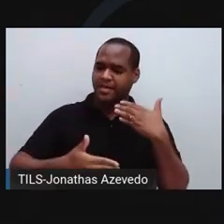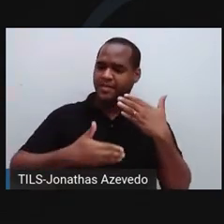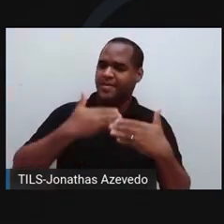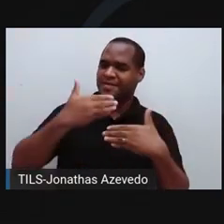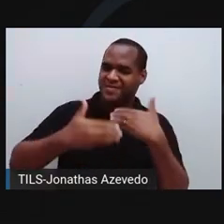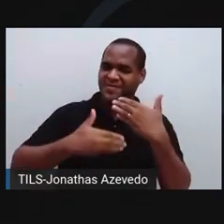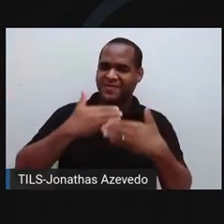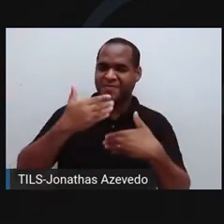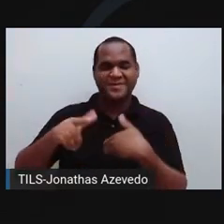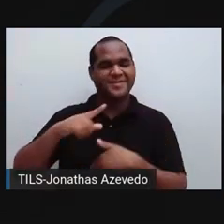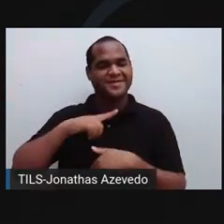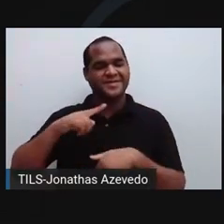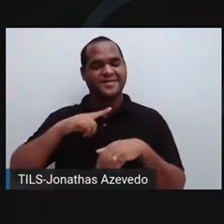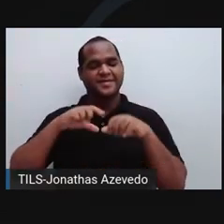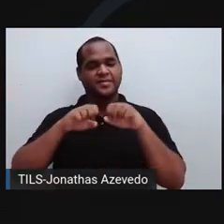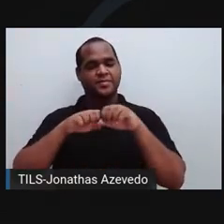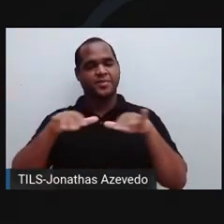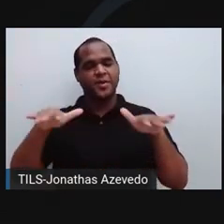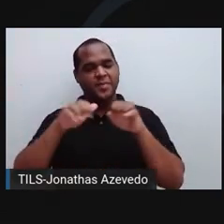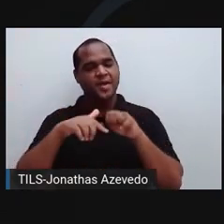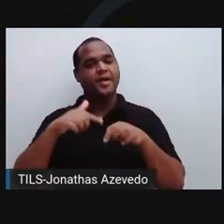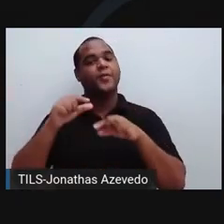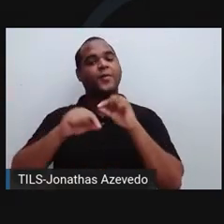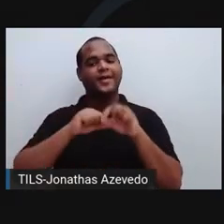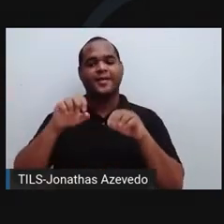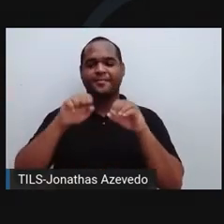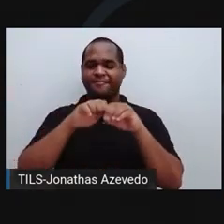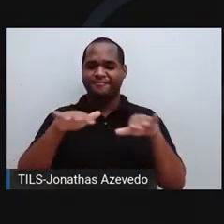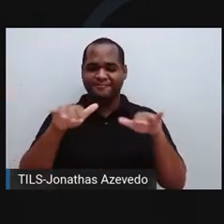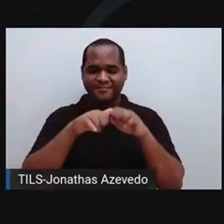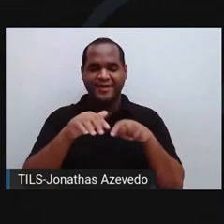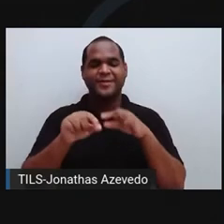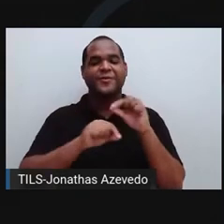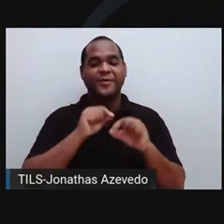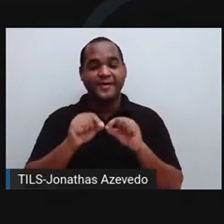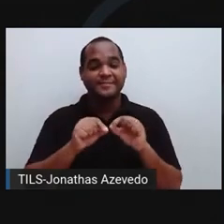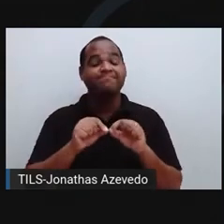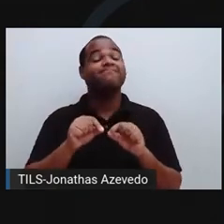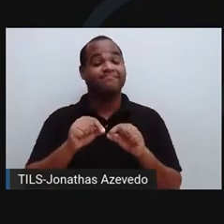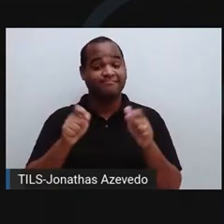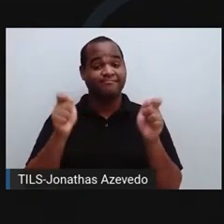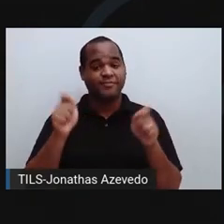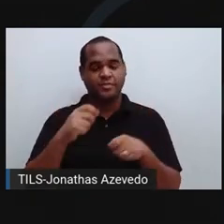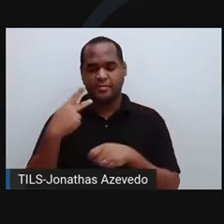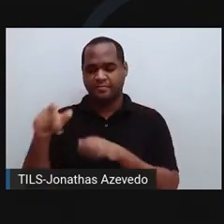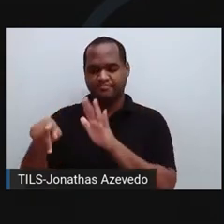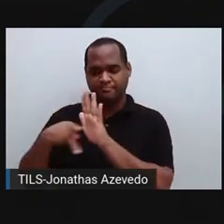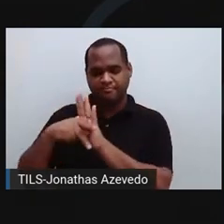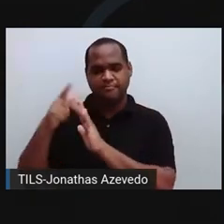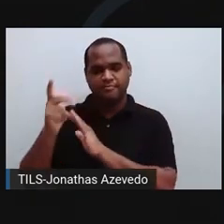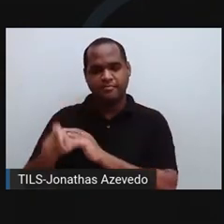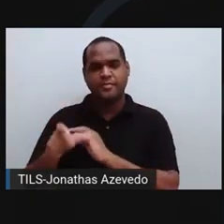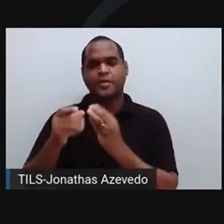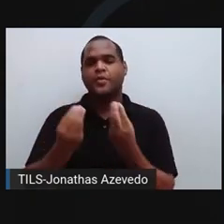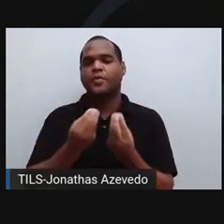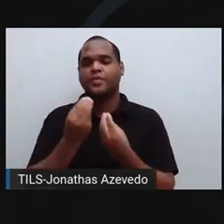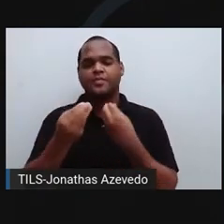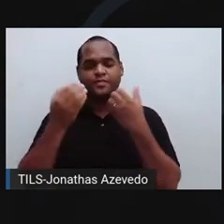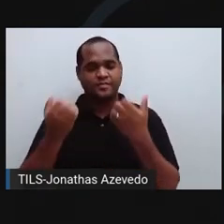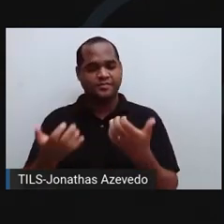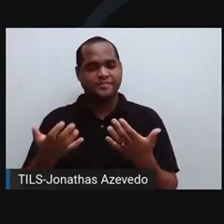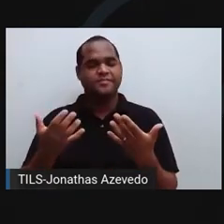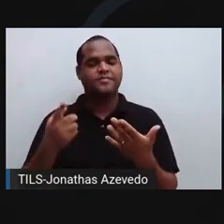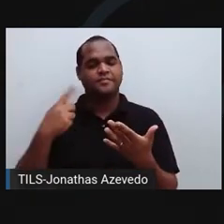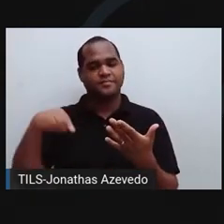se alimentando uns dos outros, onde é uma transferência de energia, porque se eu como um frango, eu estou obtendo um pouco da energia desse frango. Então, isso é